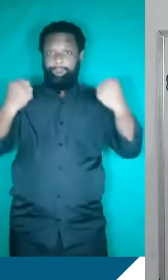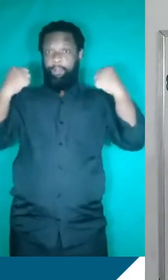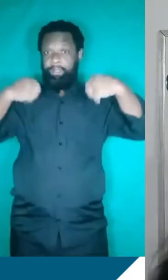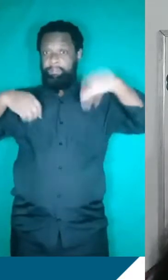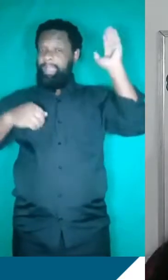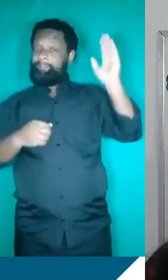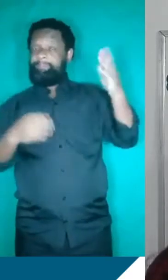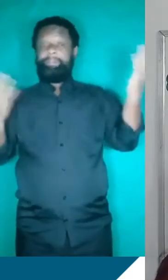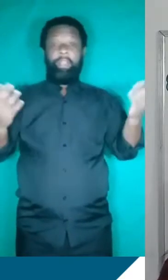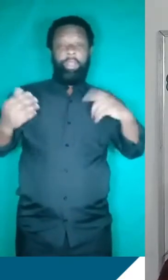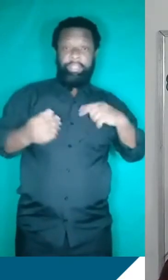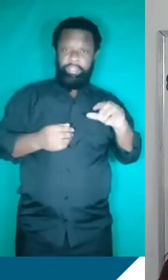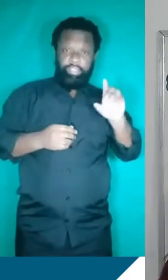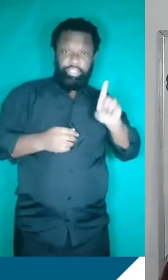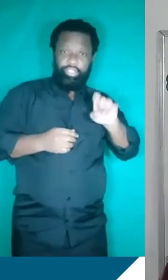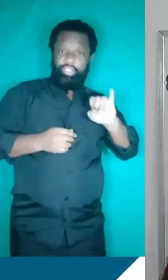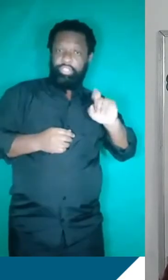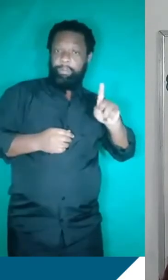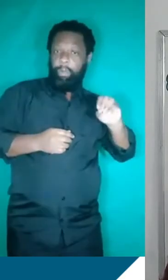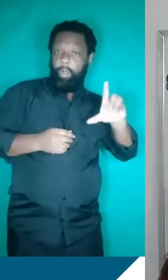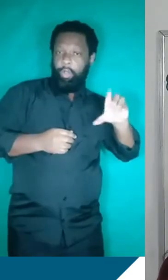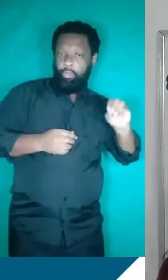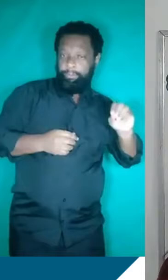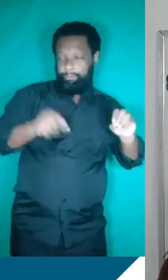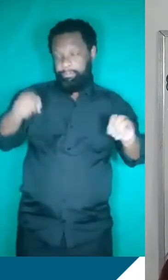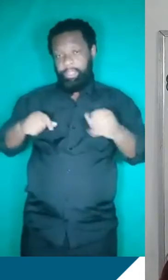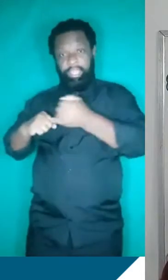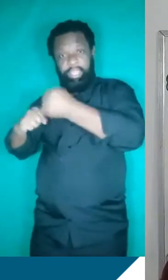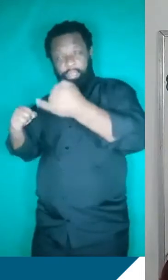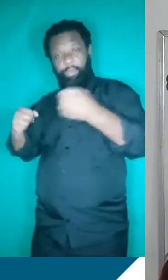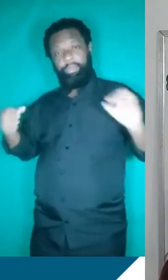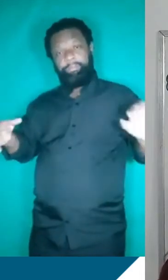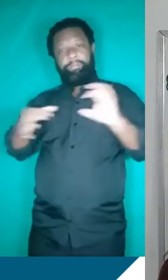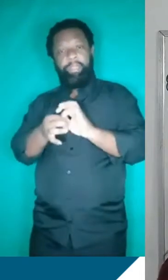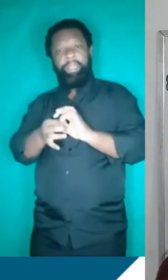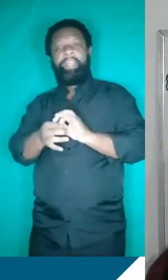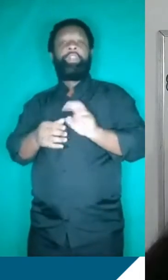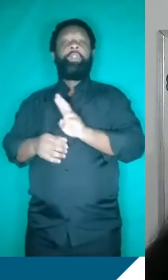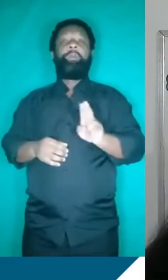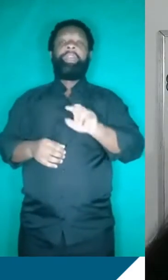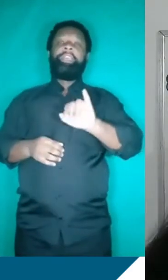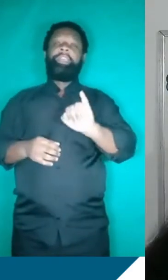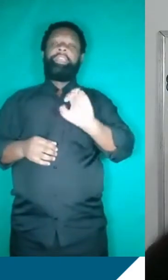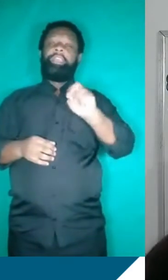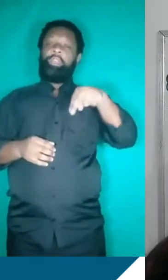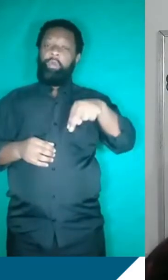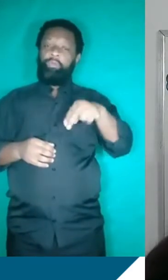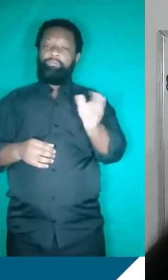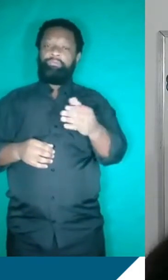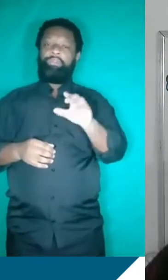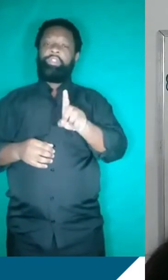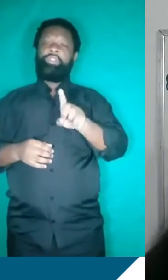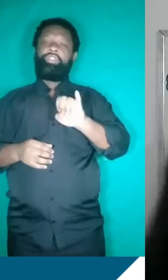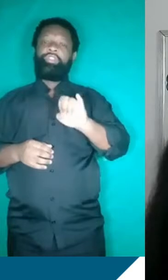dipolo. Então a interação que acontece entre um dipolo e entre um íon é íon-dipolo. Entre um íon e o